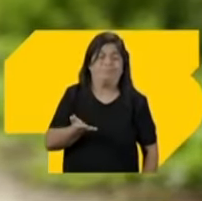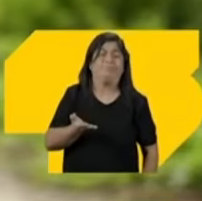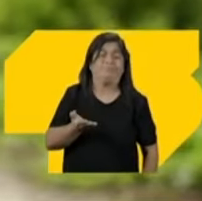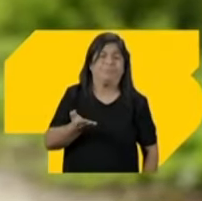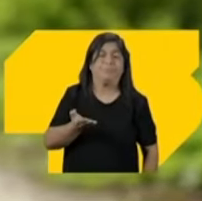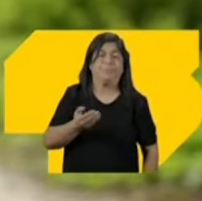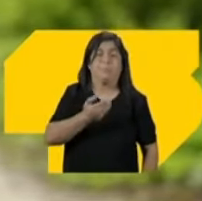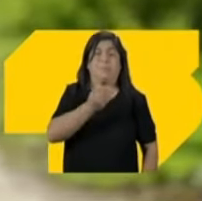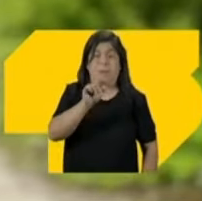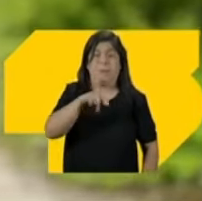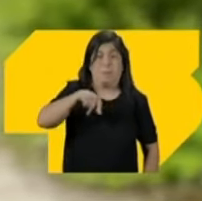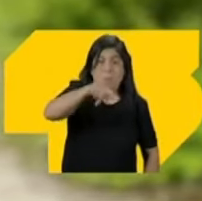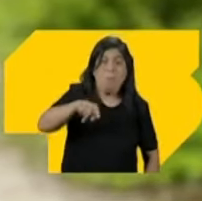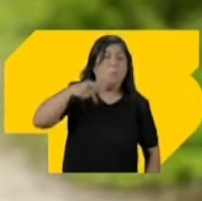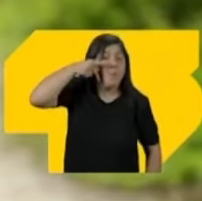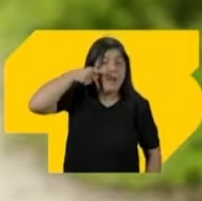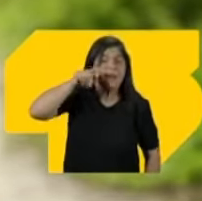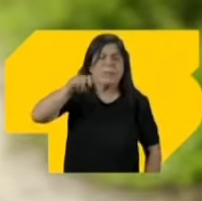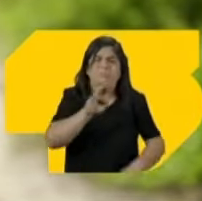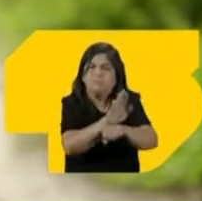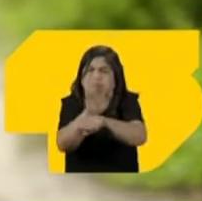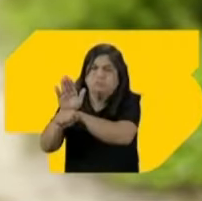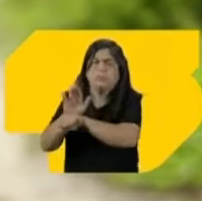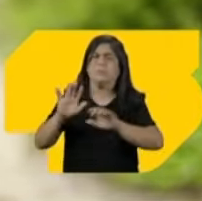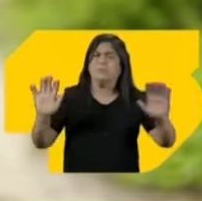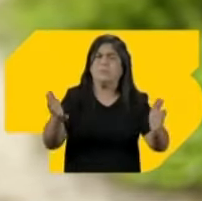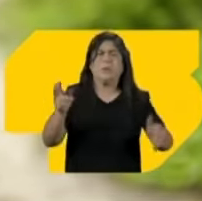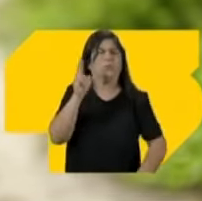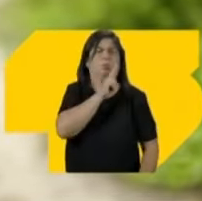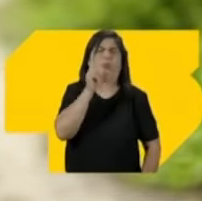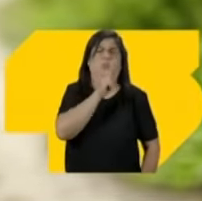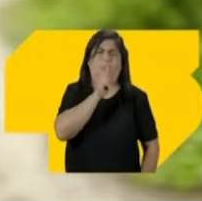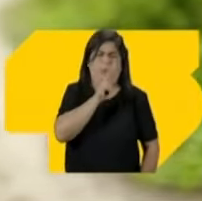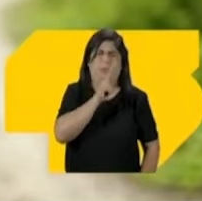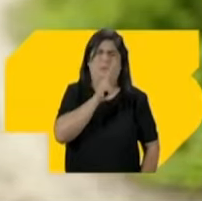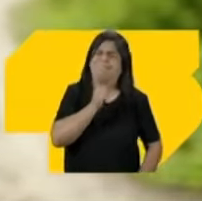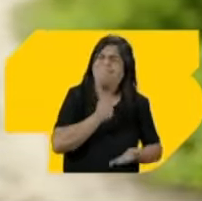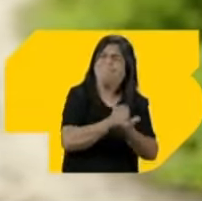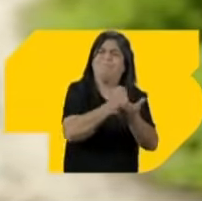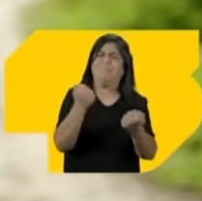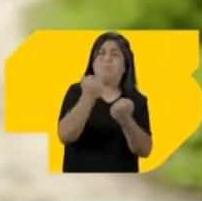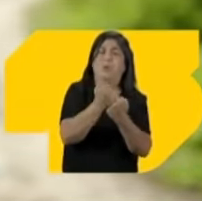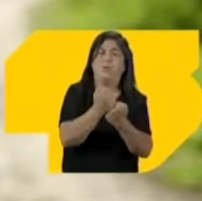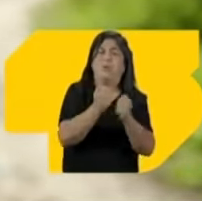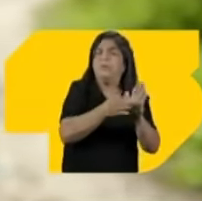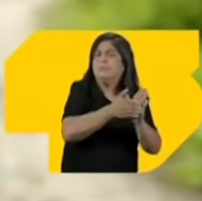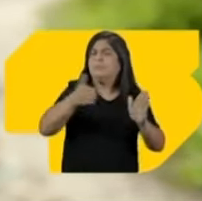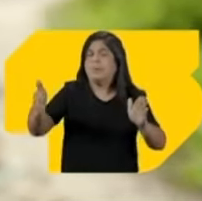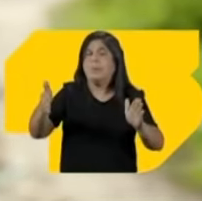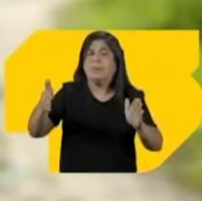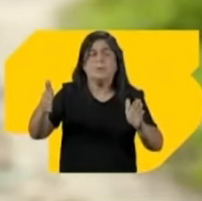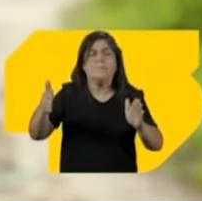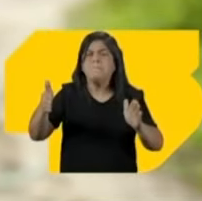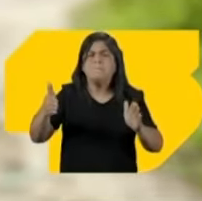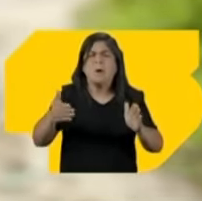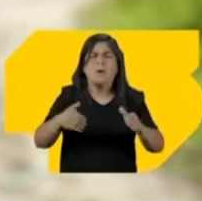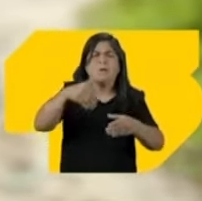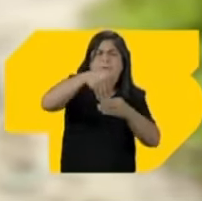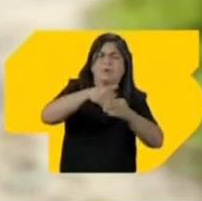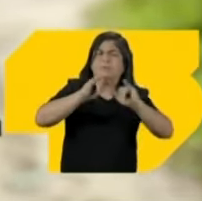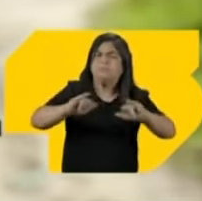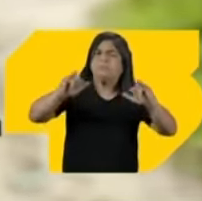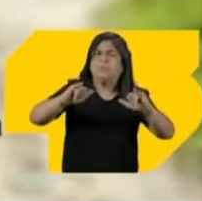resolveu. A Paraíba precisa estender a sua mão a essas pessoas. Isso é urgente. Venho dizendo ao longo da campanha que o melhor programa social